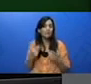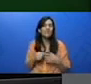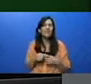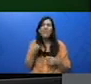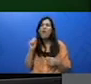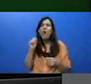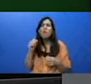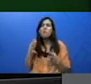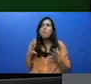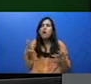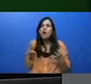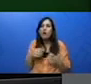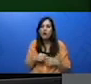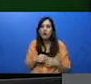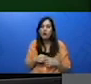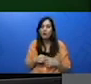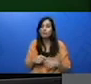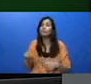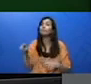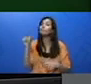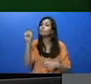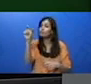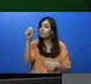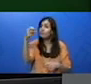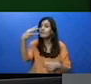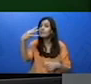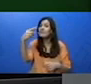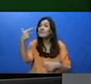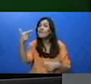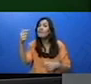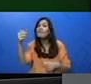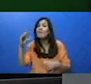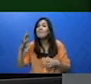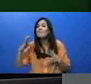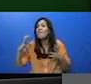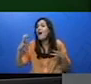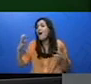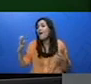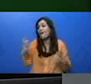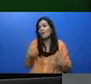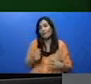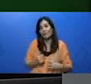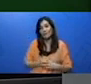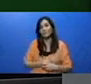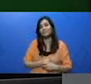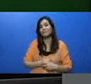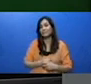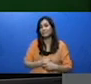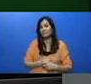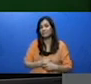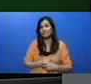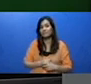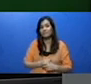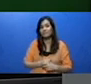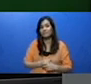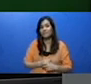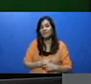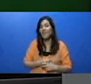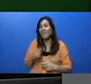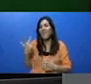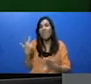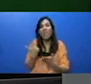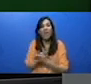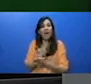Mas será que o 311 é maior do que 320? Não, né? Então, é esse o erro que